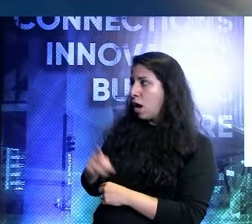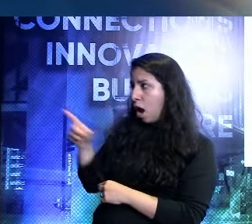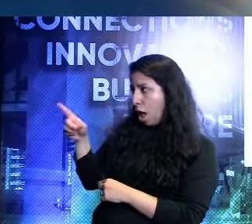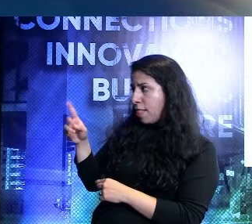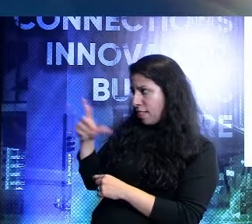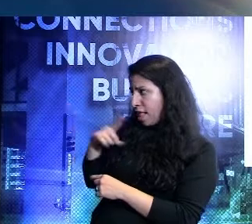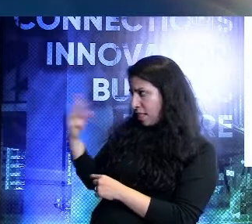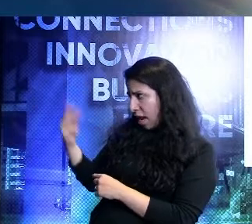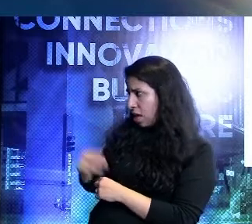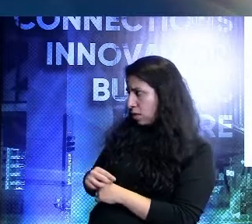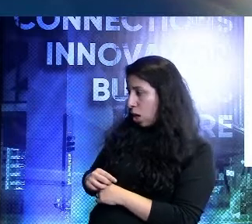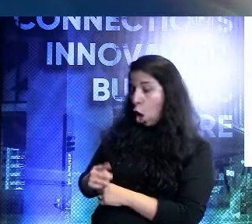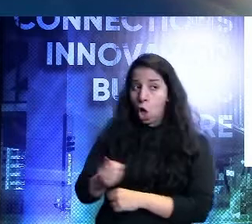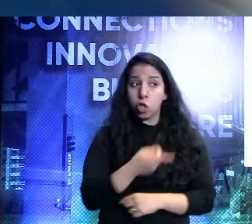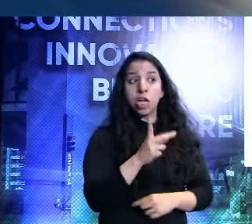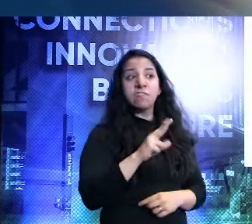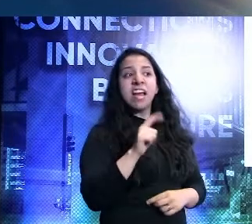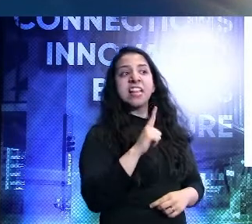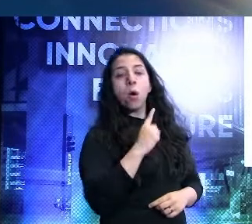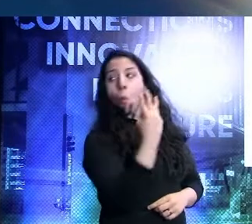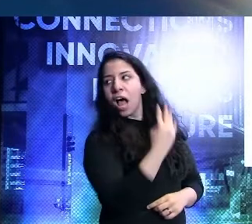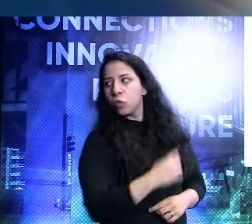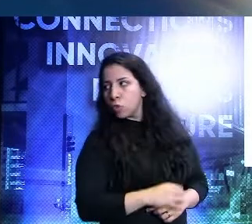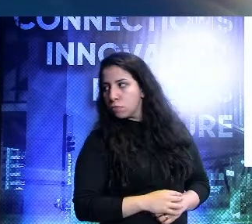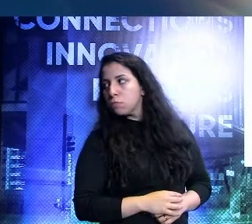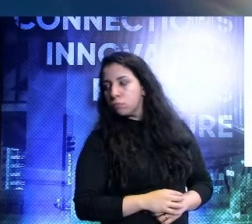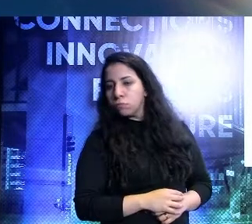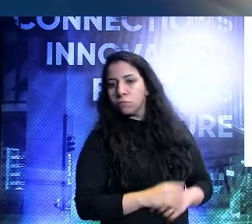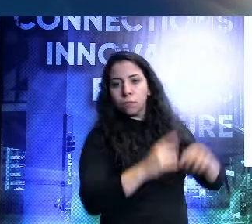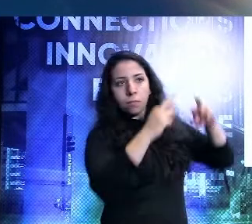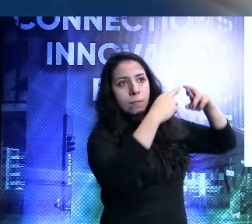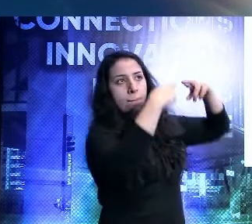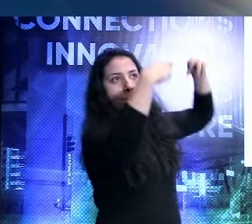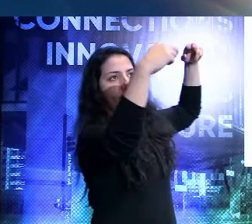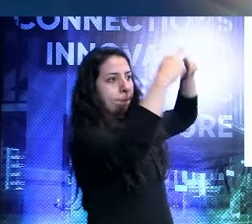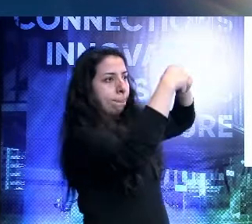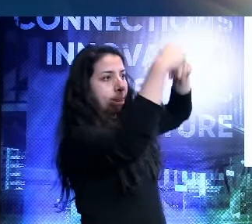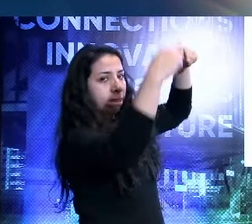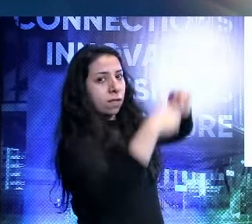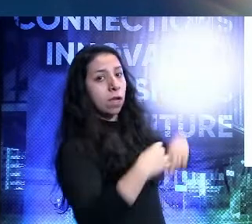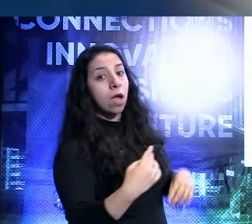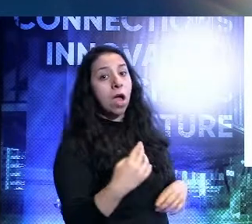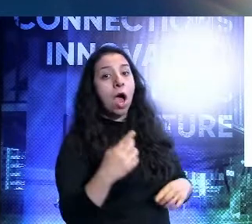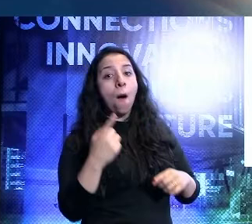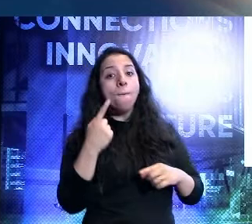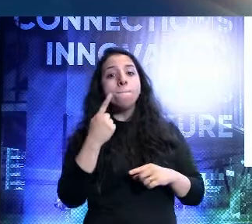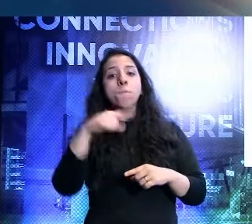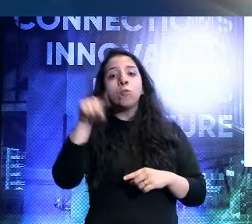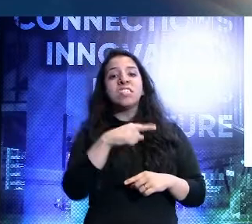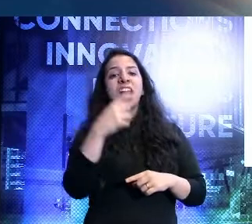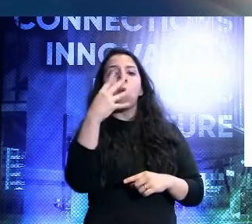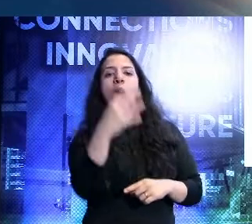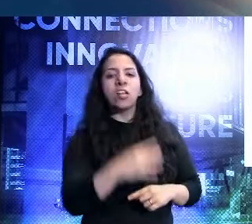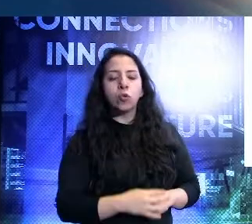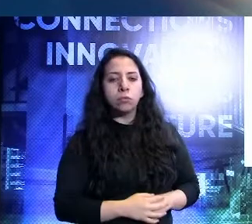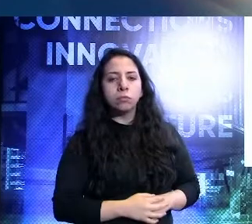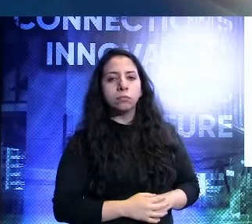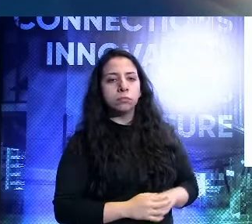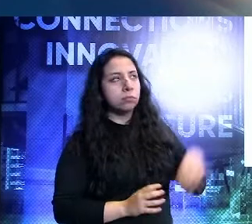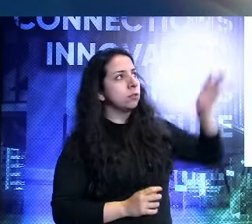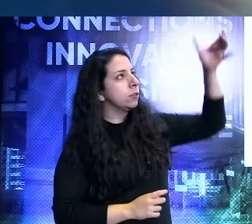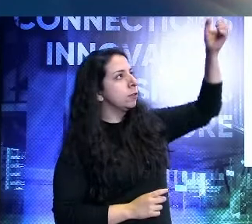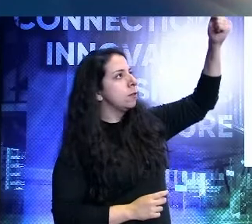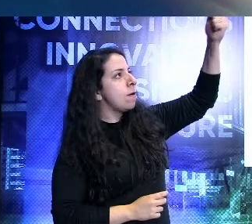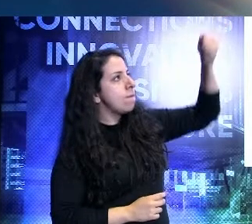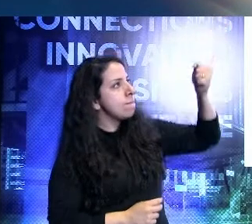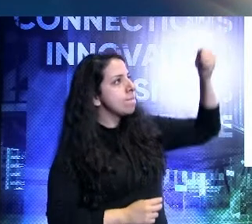tinha uma música diferente. Só que daí, quando eles foram puxar a primeira vez, tocou a música na linha de produção dessa montadora XYZ, que eu não vou citar o